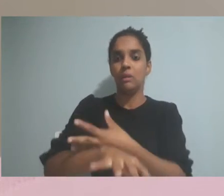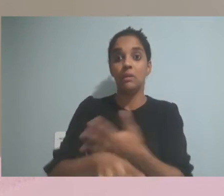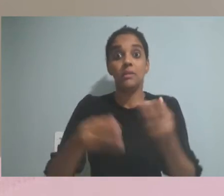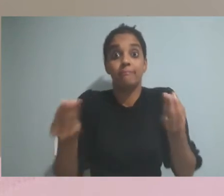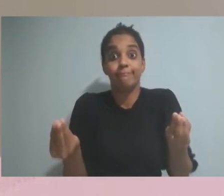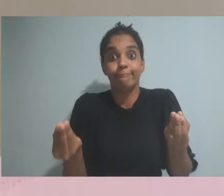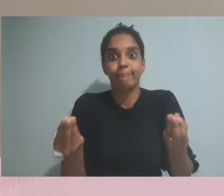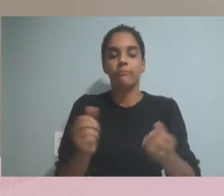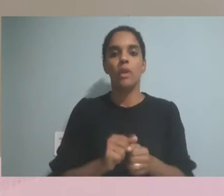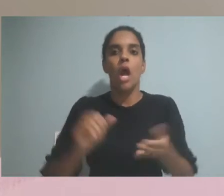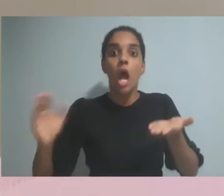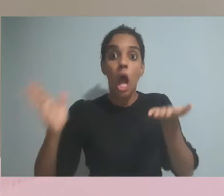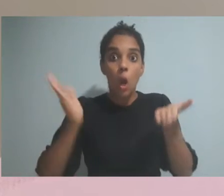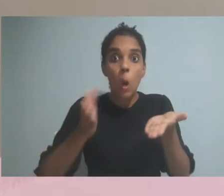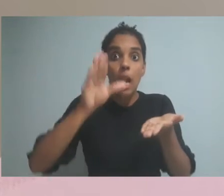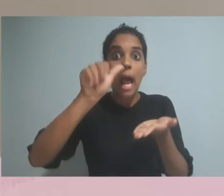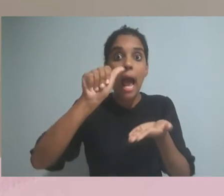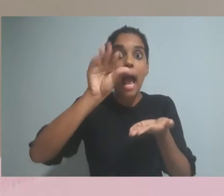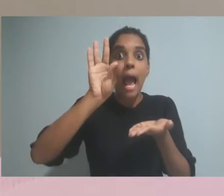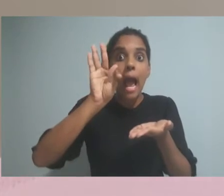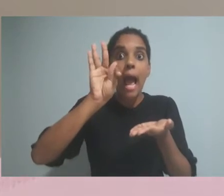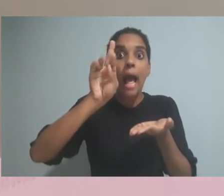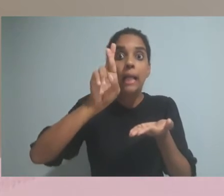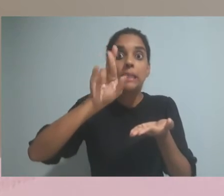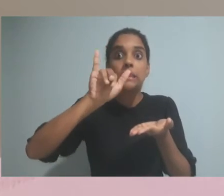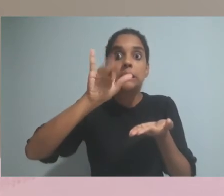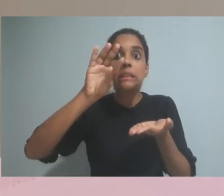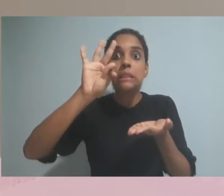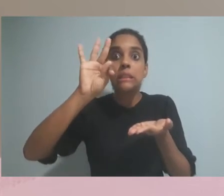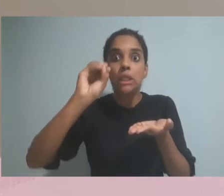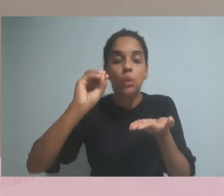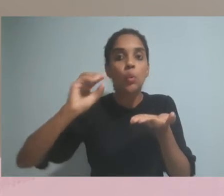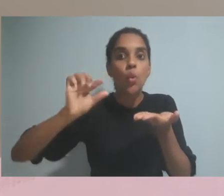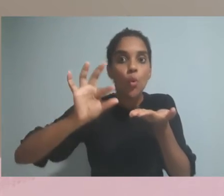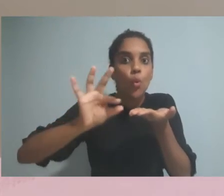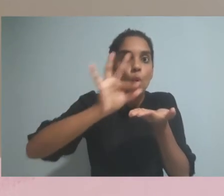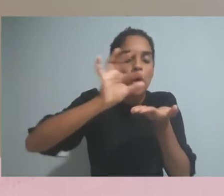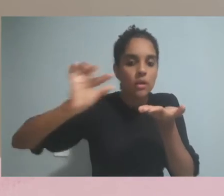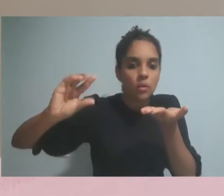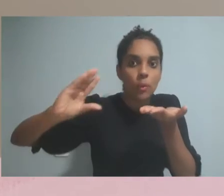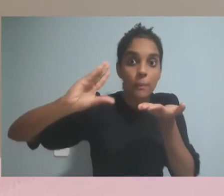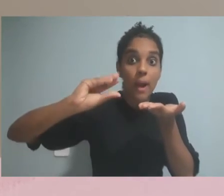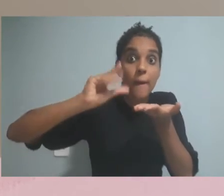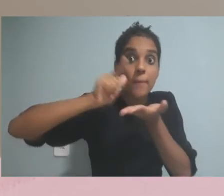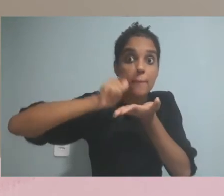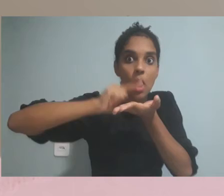condutora. Então, irei atritar o canudo, com papel toalha